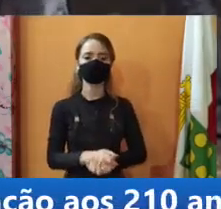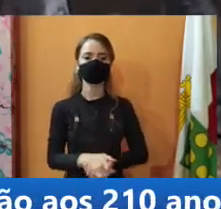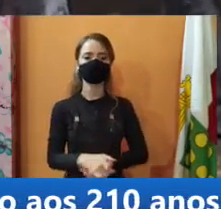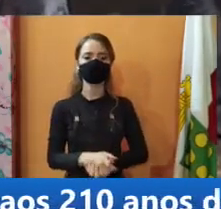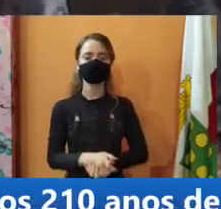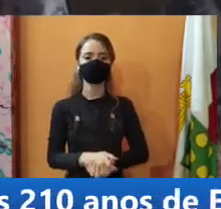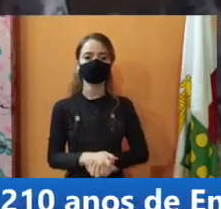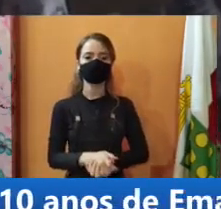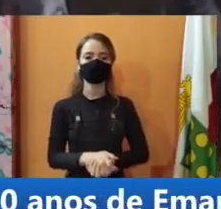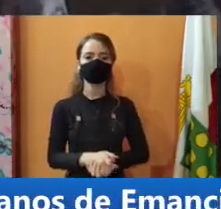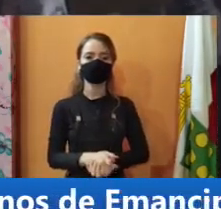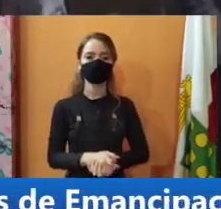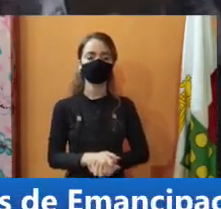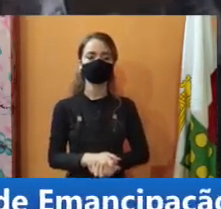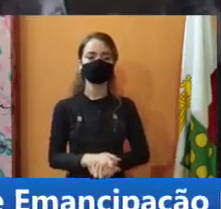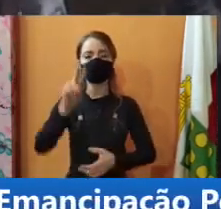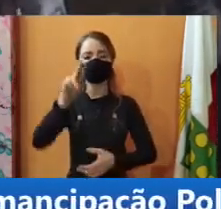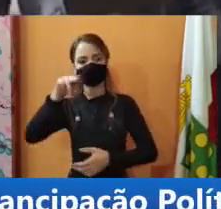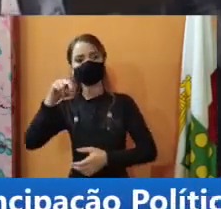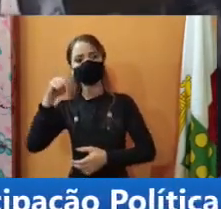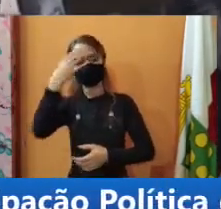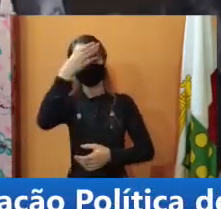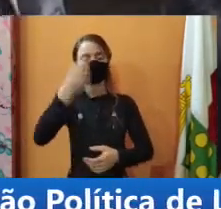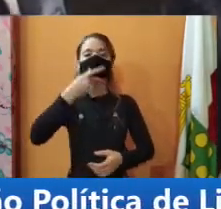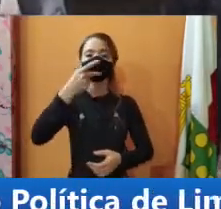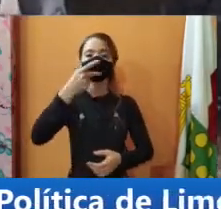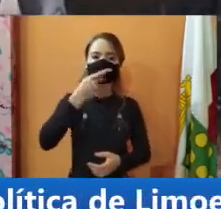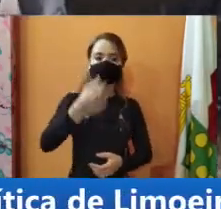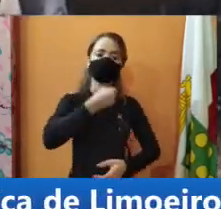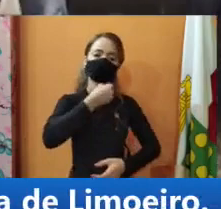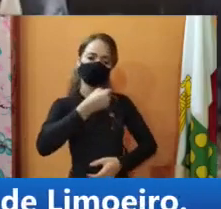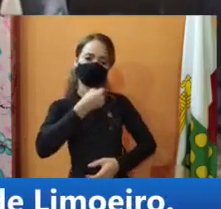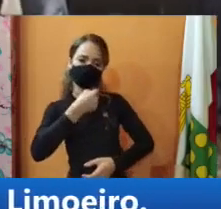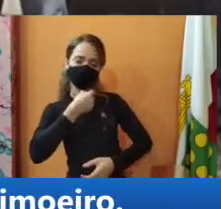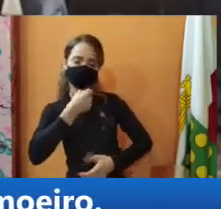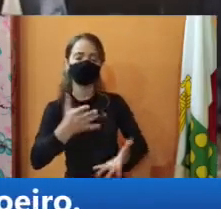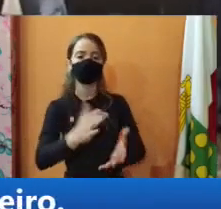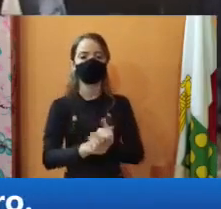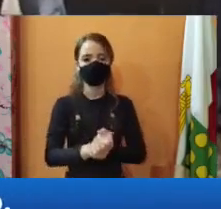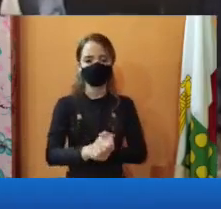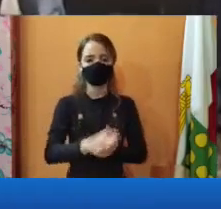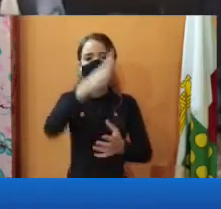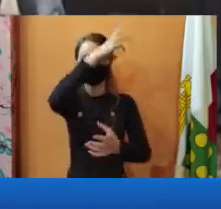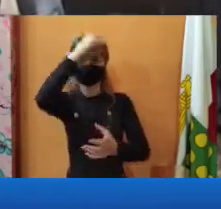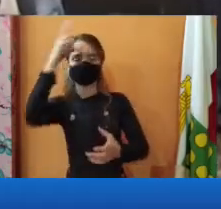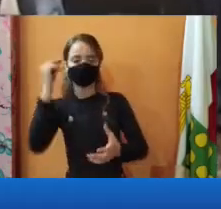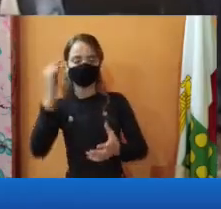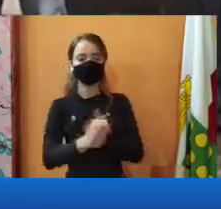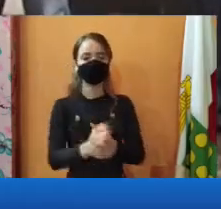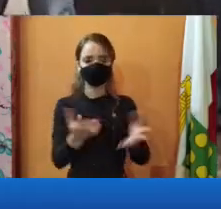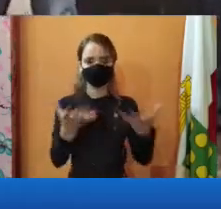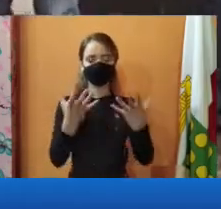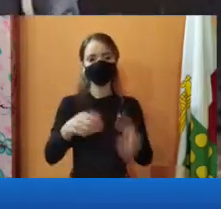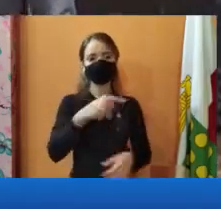Se quiser. Eu nunca escapo de falar aqui nesse galpão, né? Quando não é Fábio, é o prefeito.